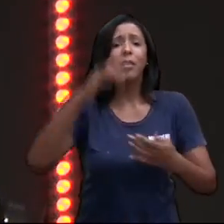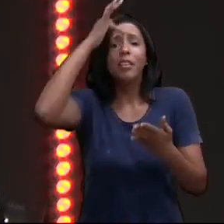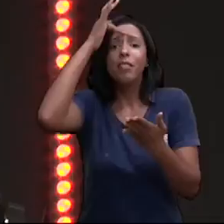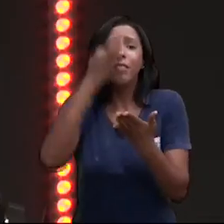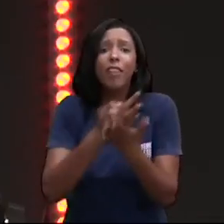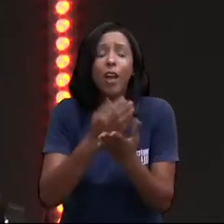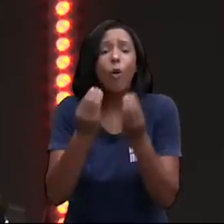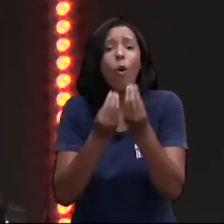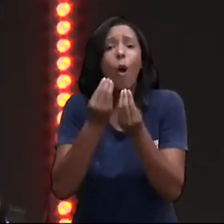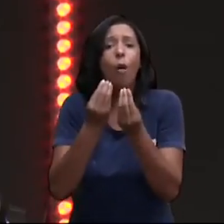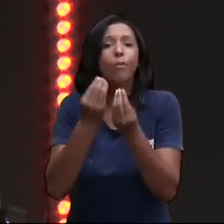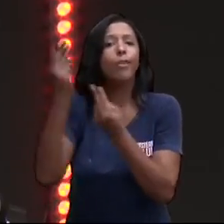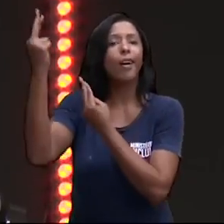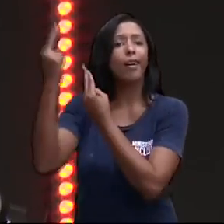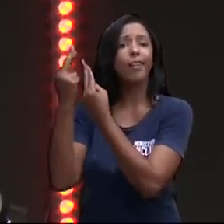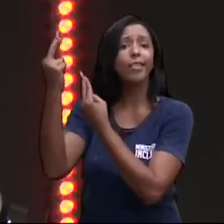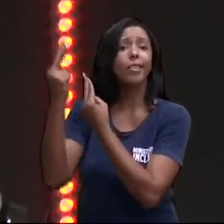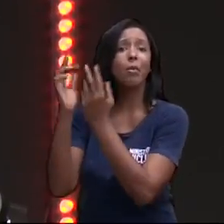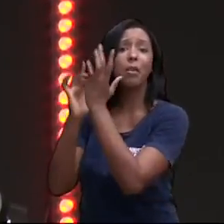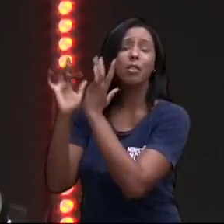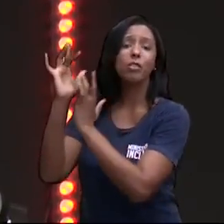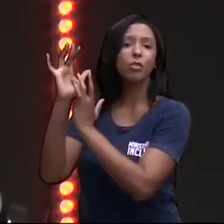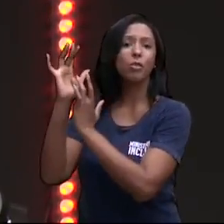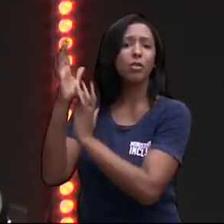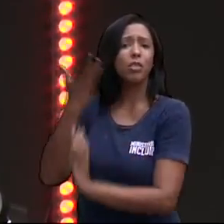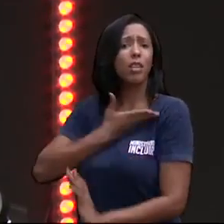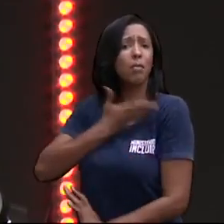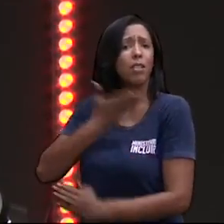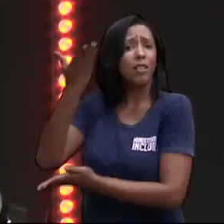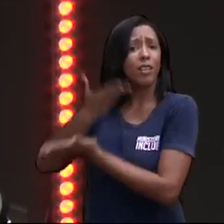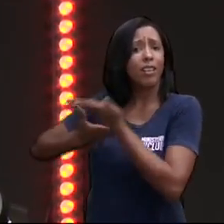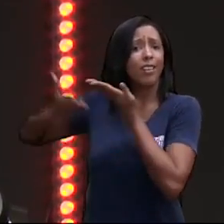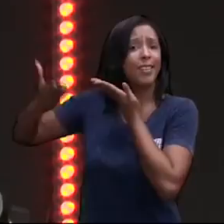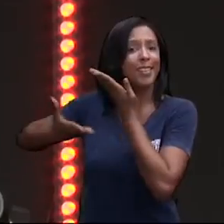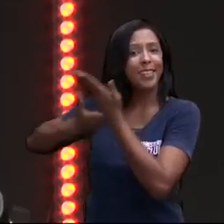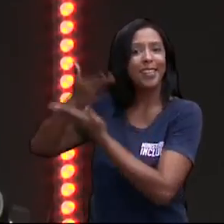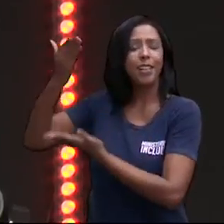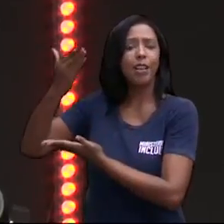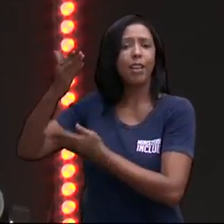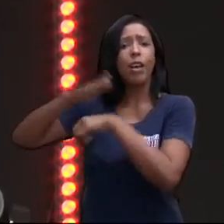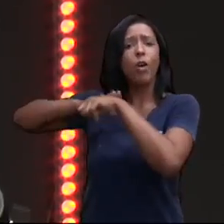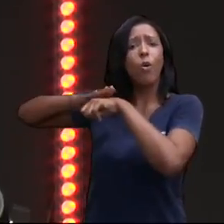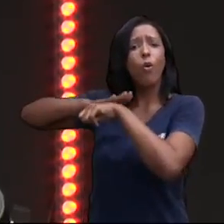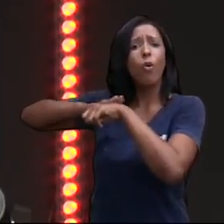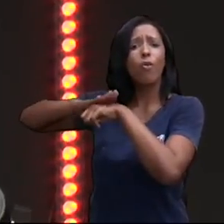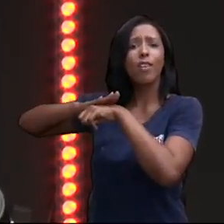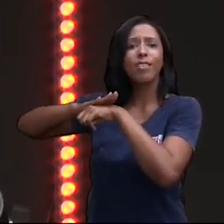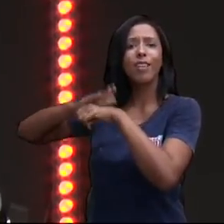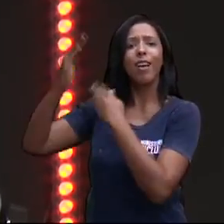com Jesus o telefone do Amigo durma conversa já